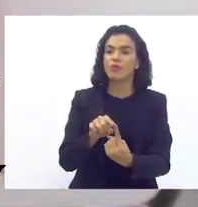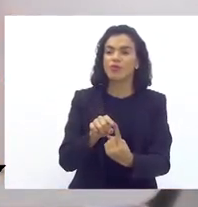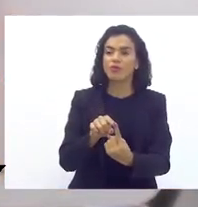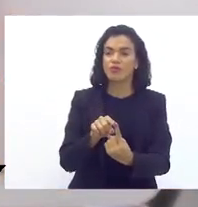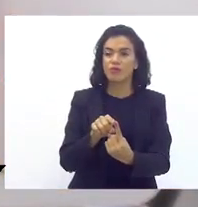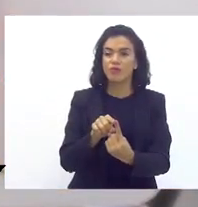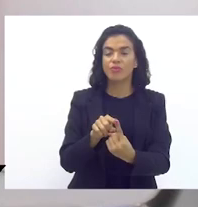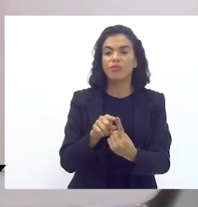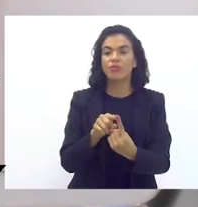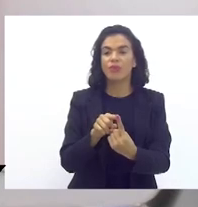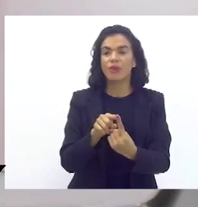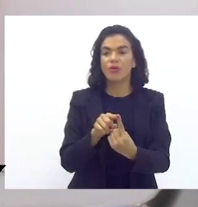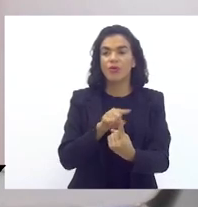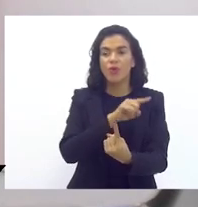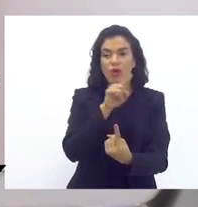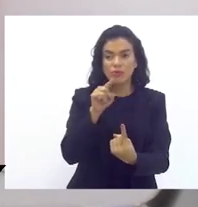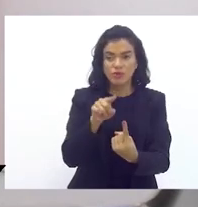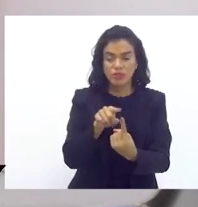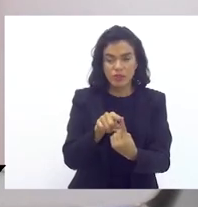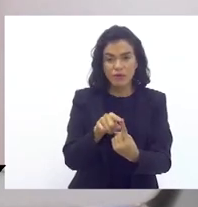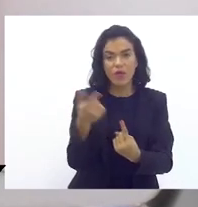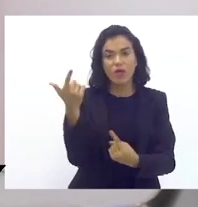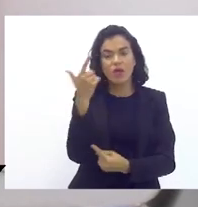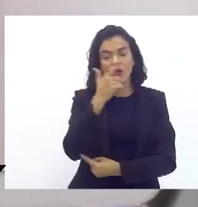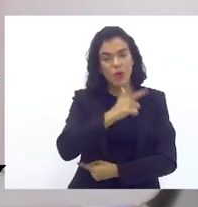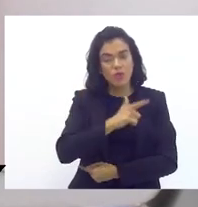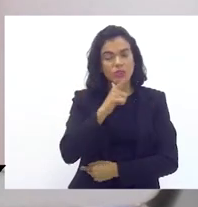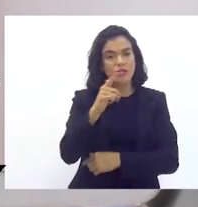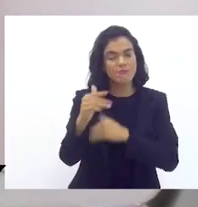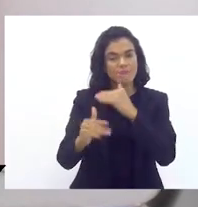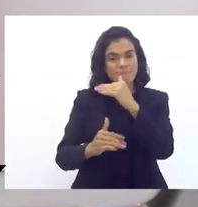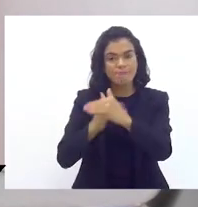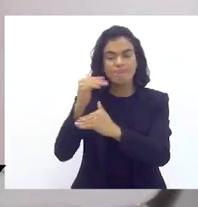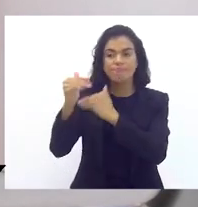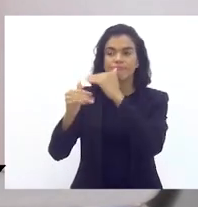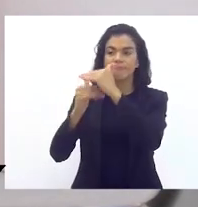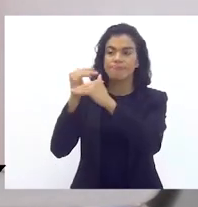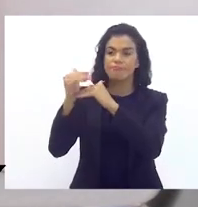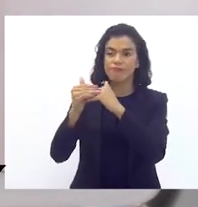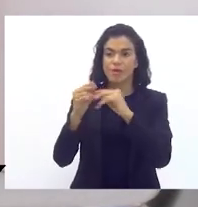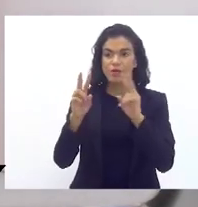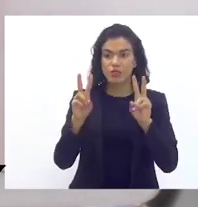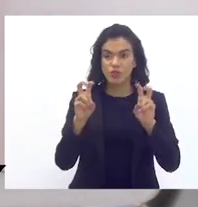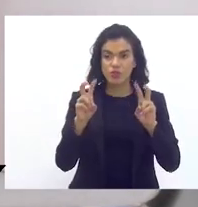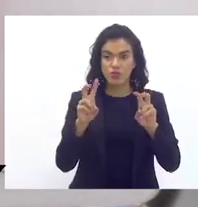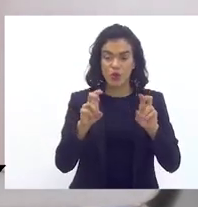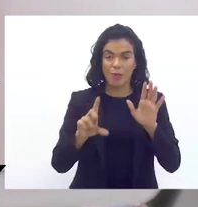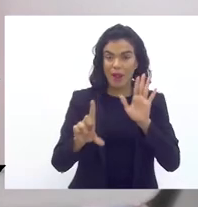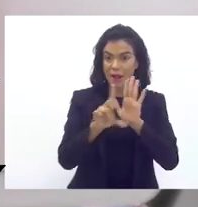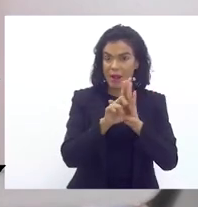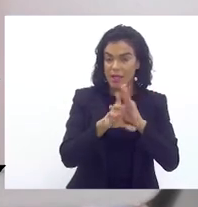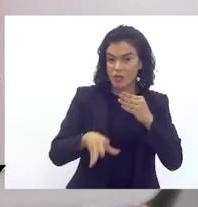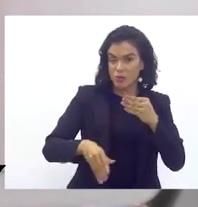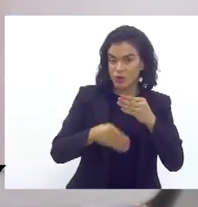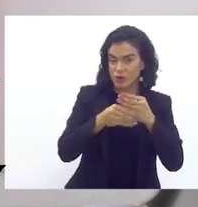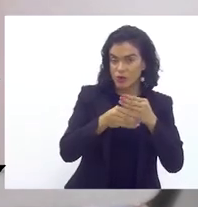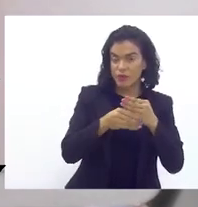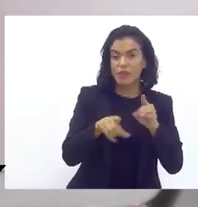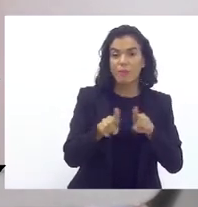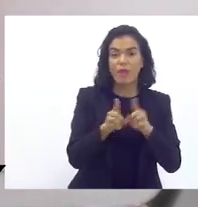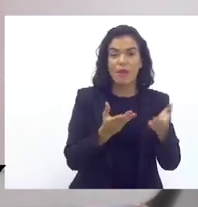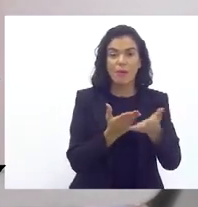inclusive consegui avançar em relação ao substitutivo e Aprovar Na quarta-feira